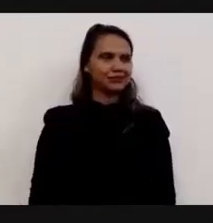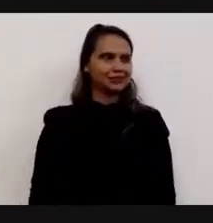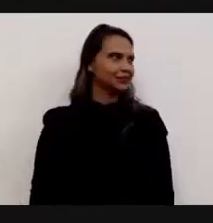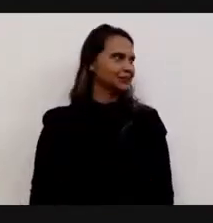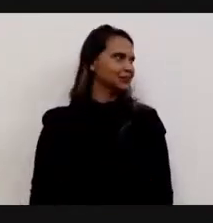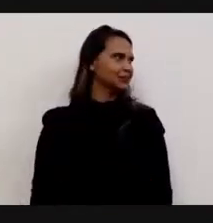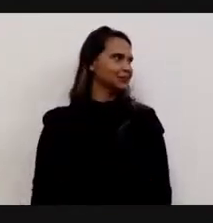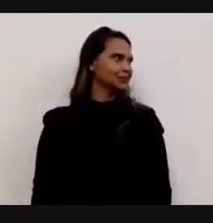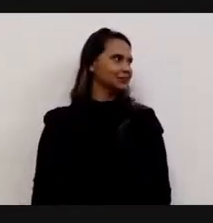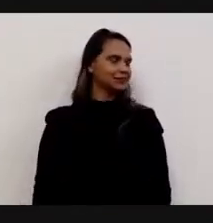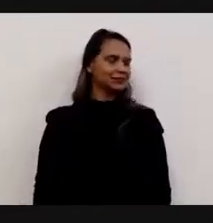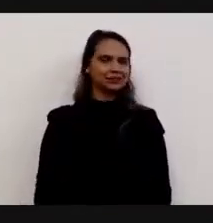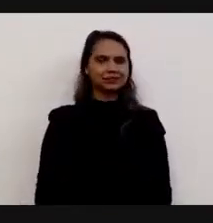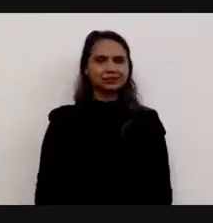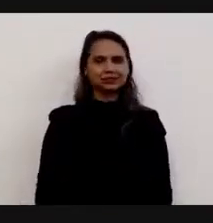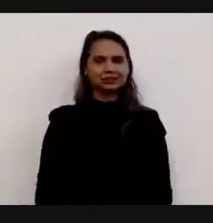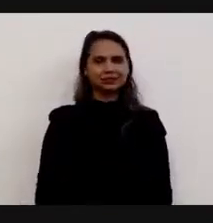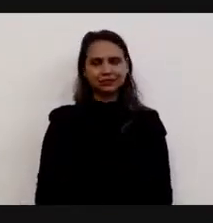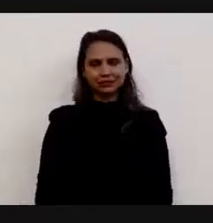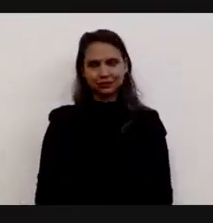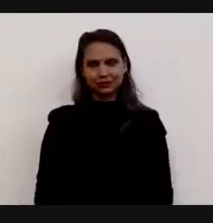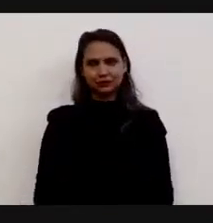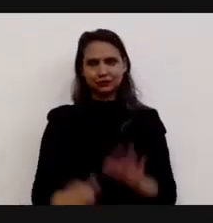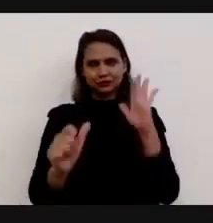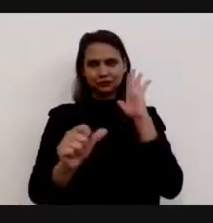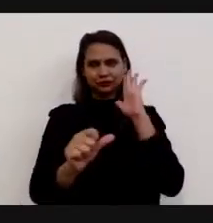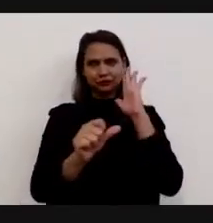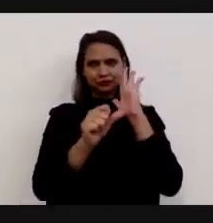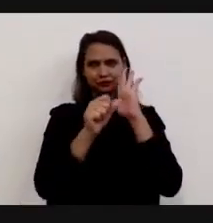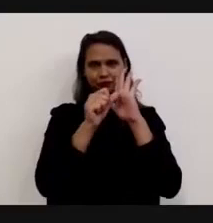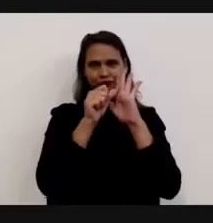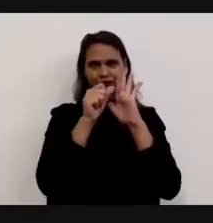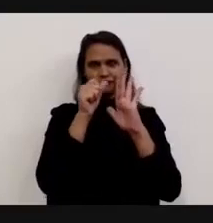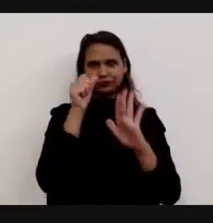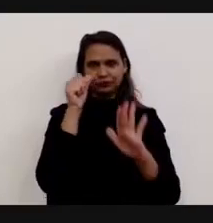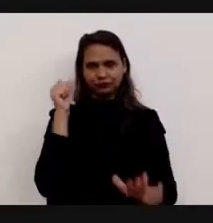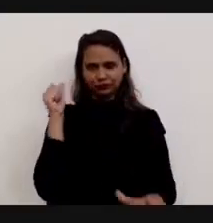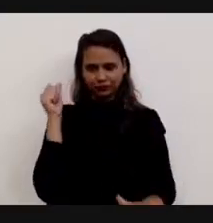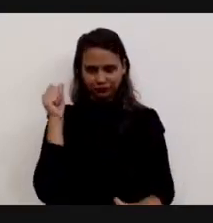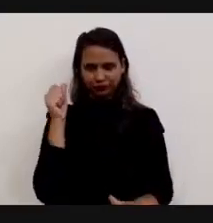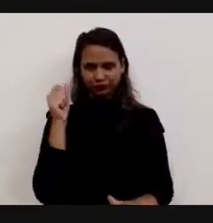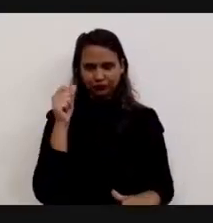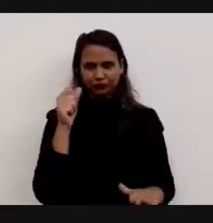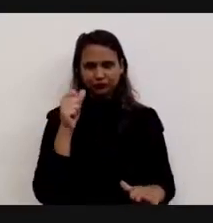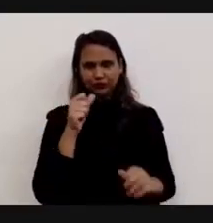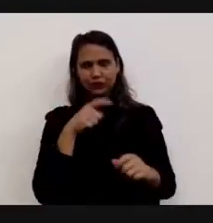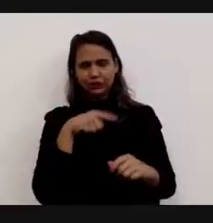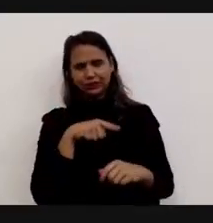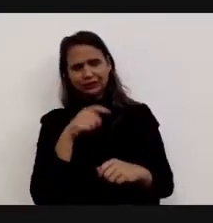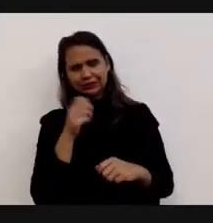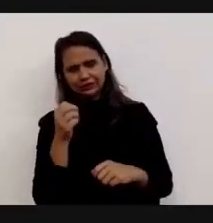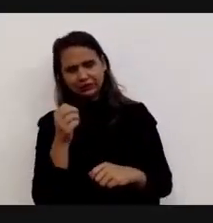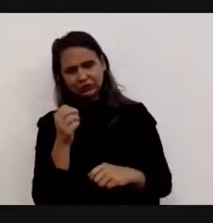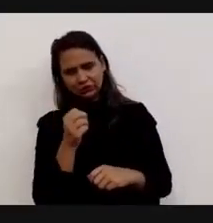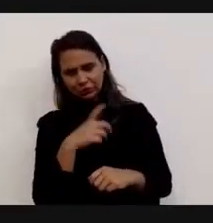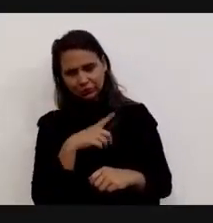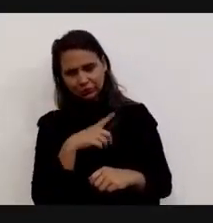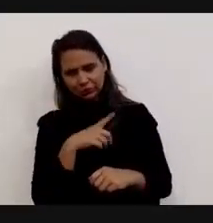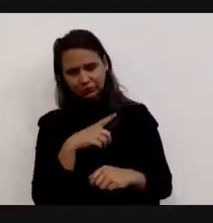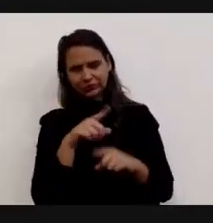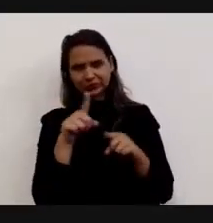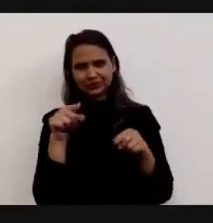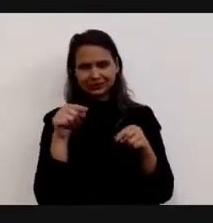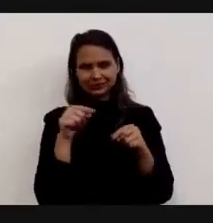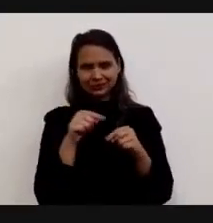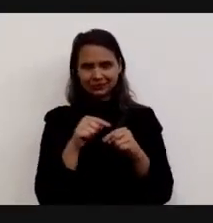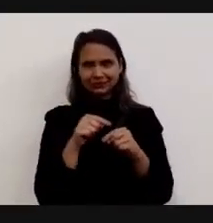Então posso responder olho no olho. Bom, primeiro a questão é que a sala de situação é uma coisa muito nova. A sala de